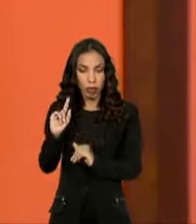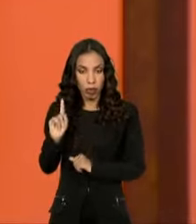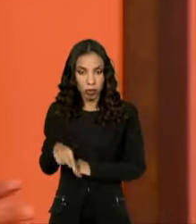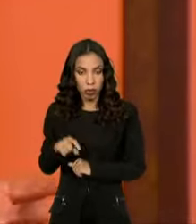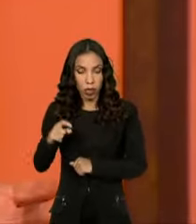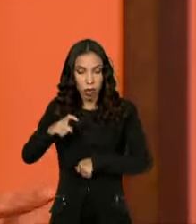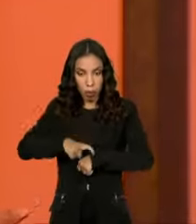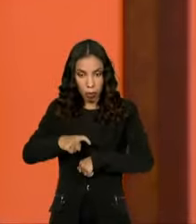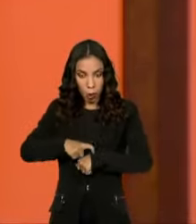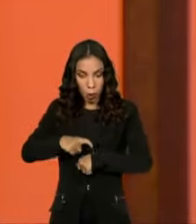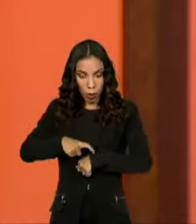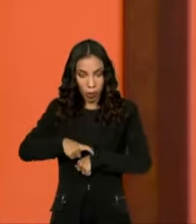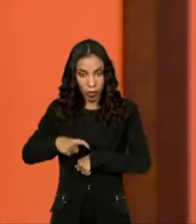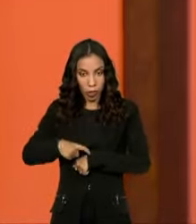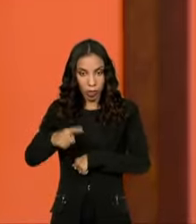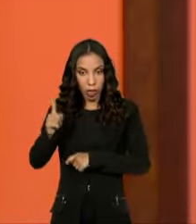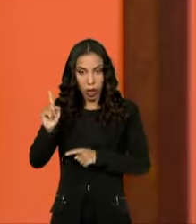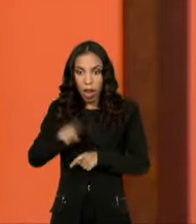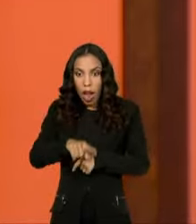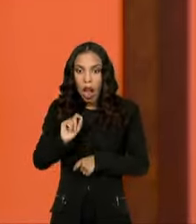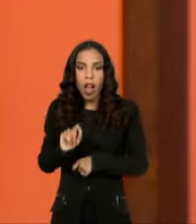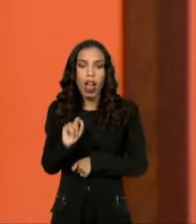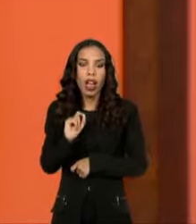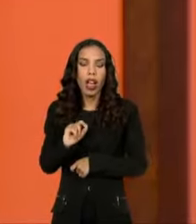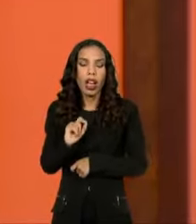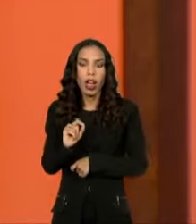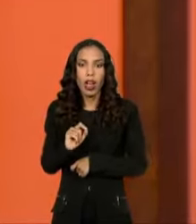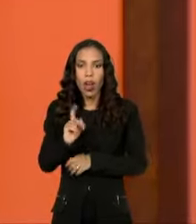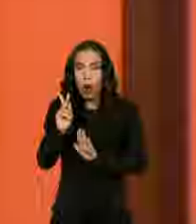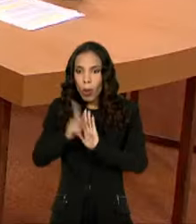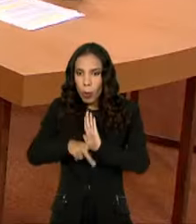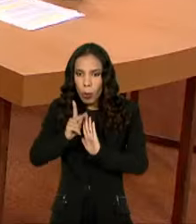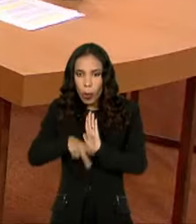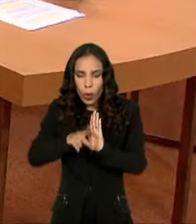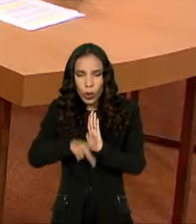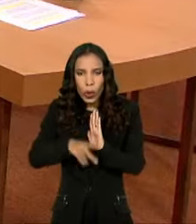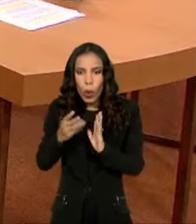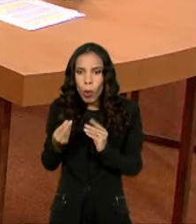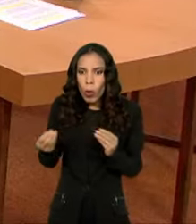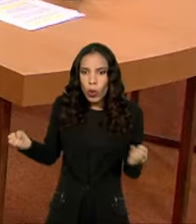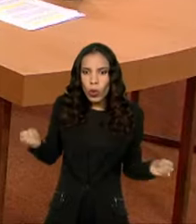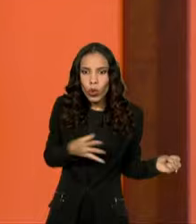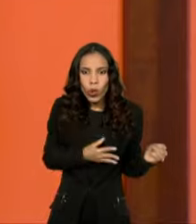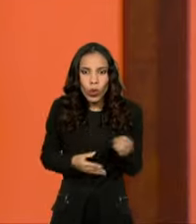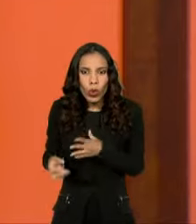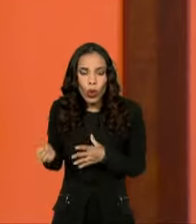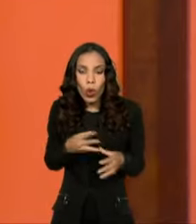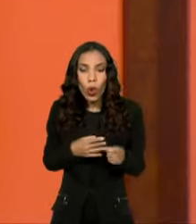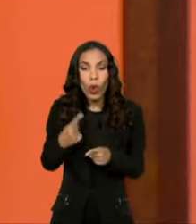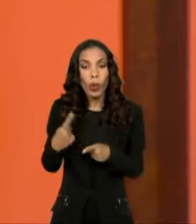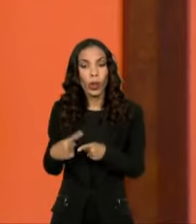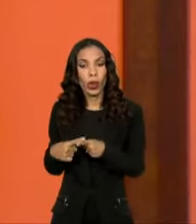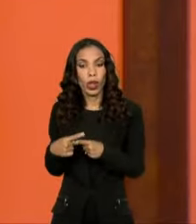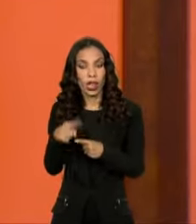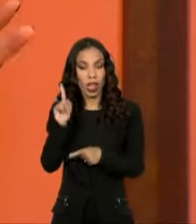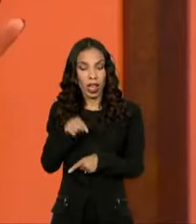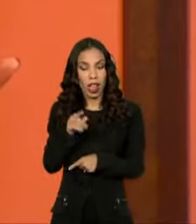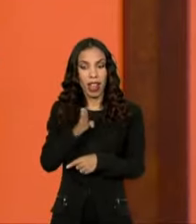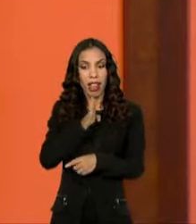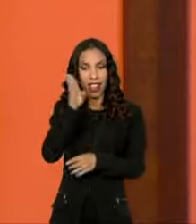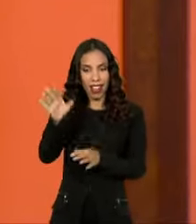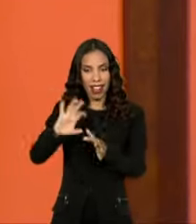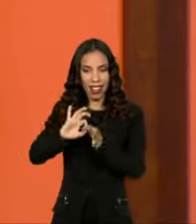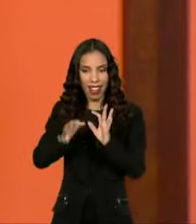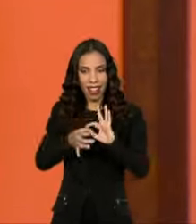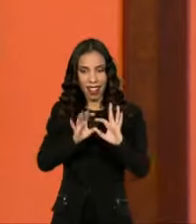nesse momento, eu não poderia nunca deixar de aceitar um projeto muito inovador. Porque uma coisa é você ir para a Olimpíada